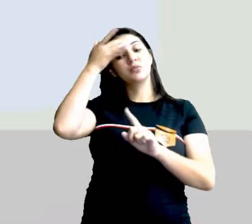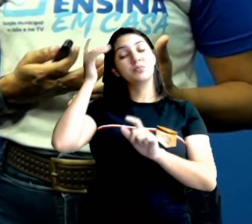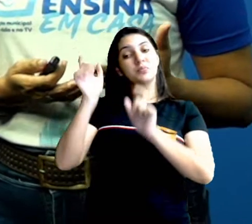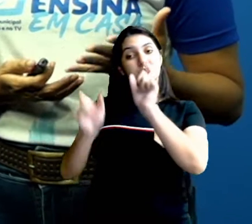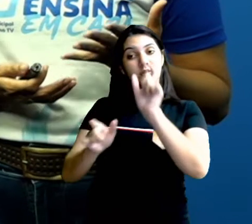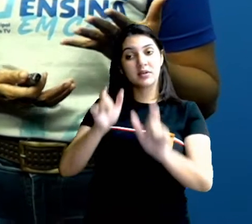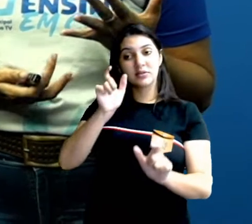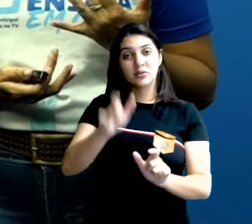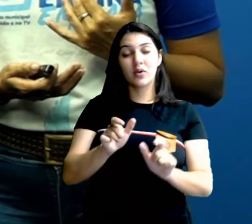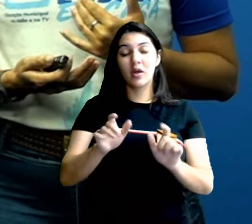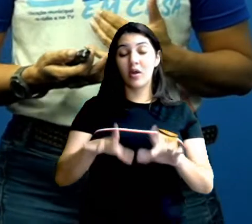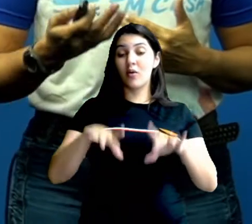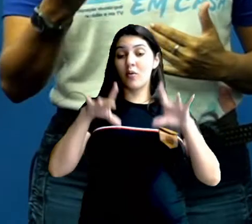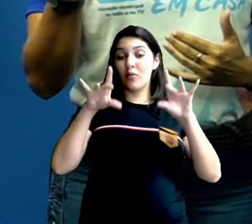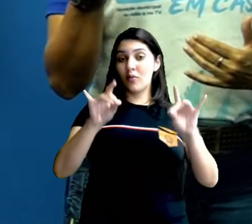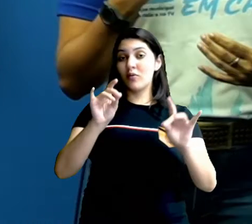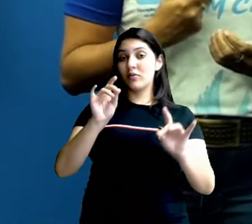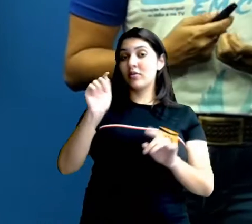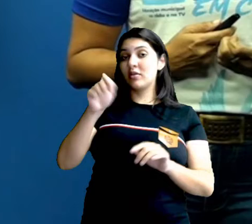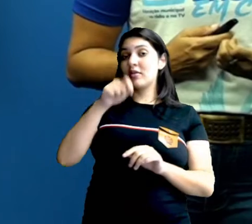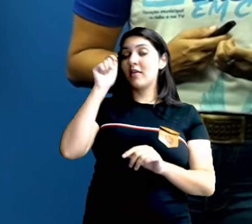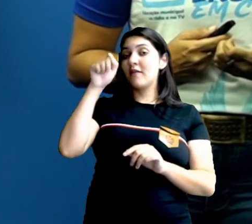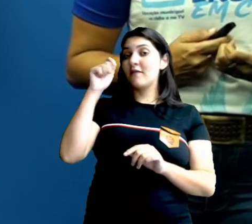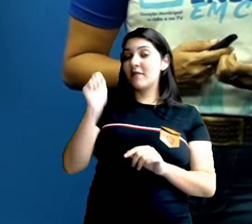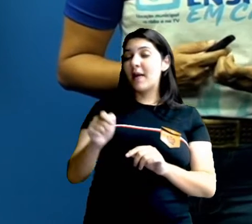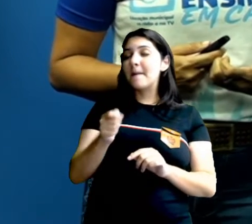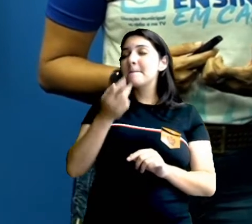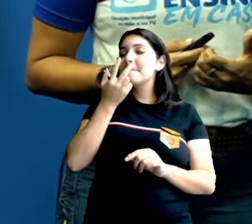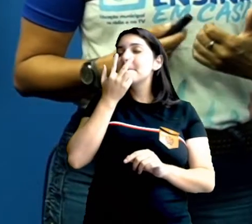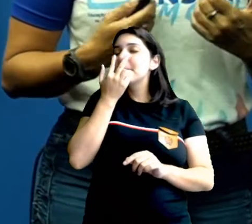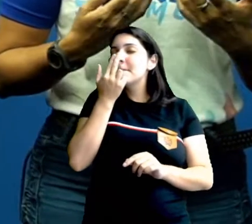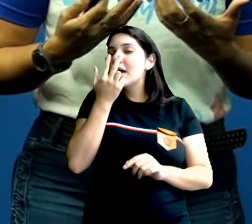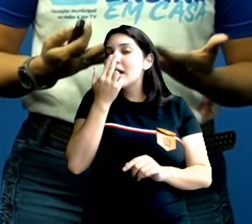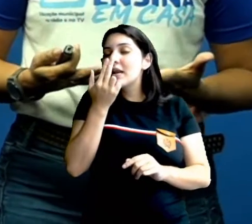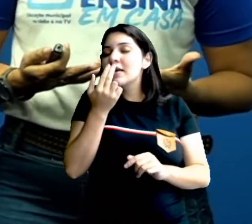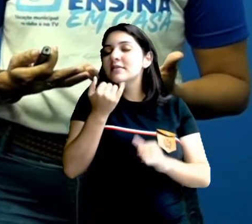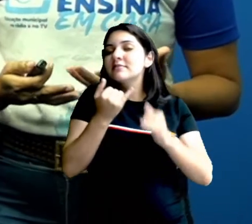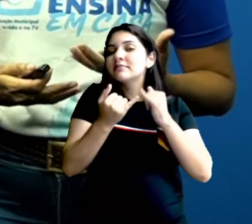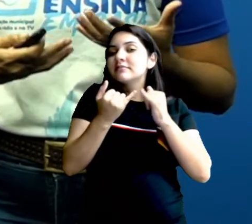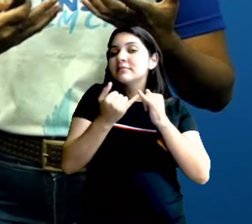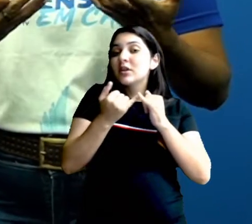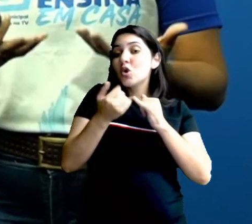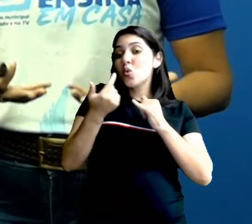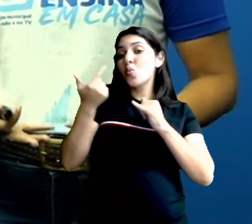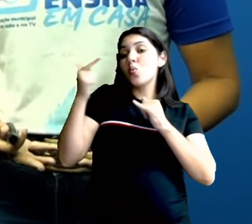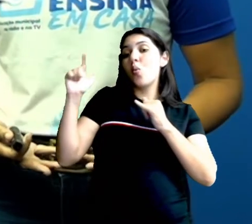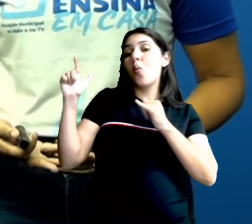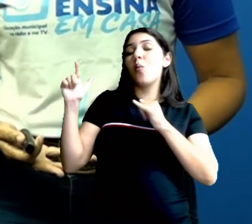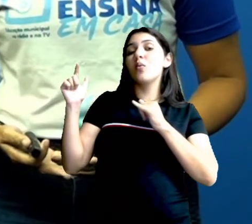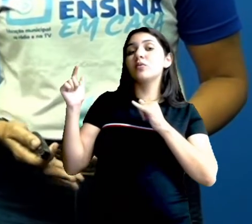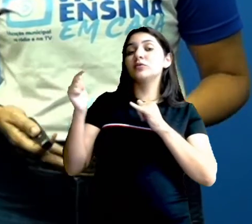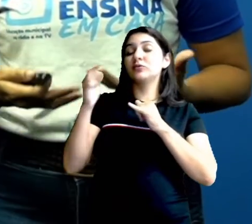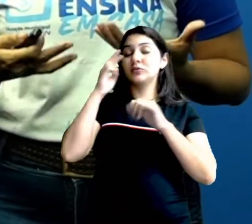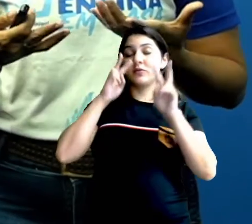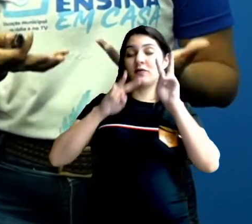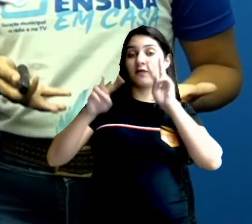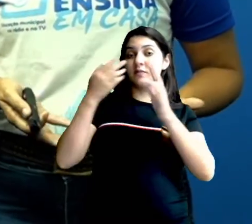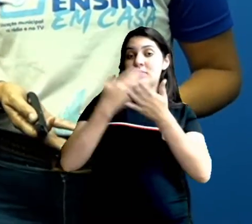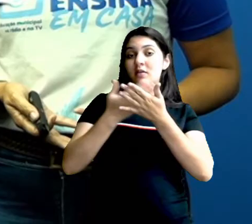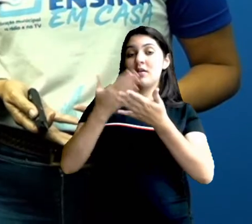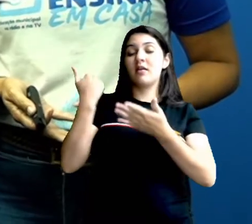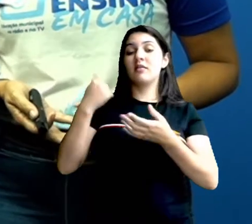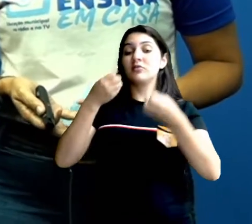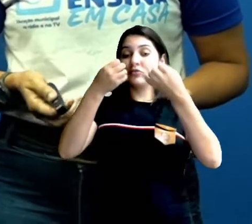de fadas, ele é bem parecido com o último conto que a gente viu. É uma narrativa de alguma situação